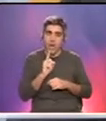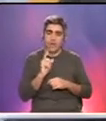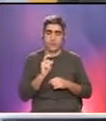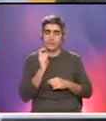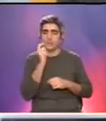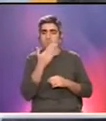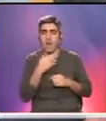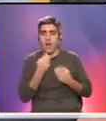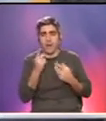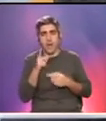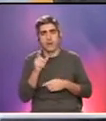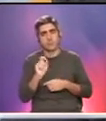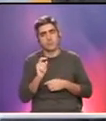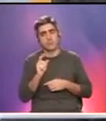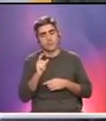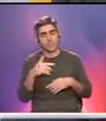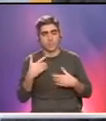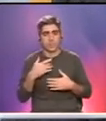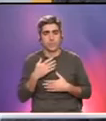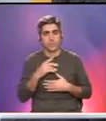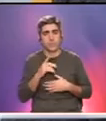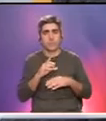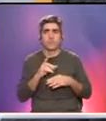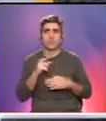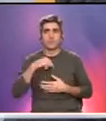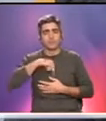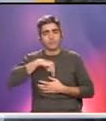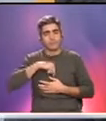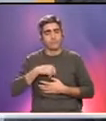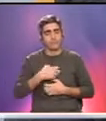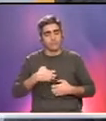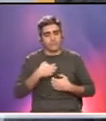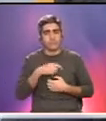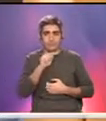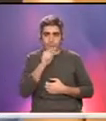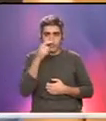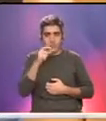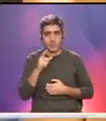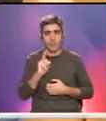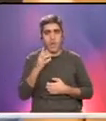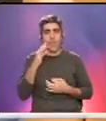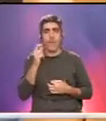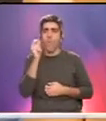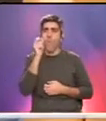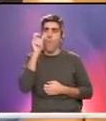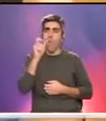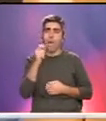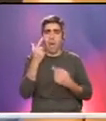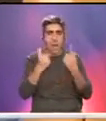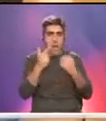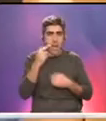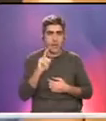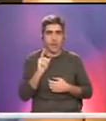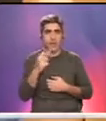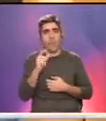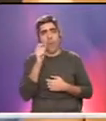os dentes, não é? Isto são coisas que mexem com... Mexem? Não são costume estas reações nos homens. Não são costume. Sim, porque são muito mais